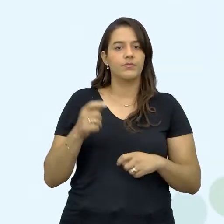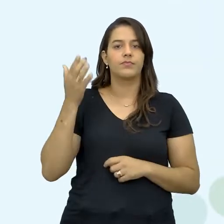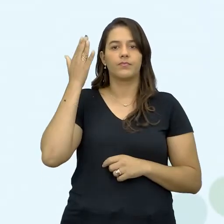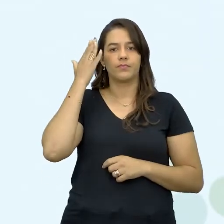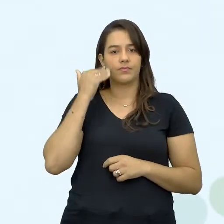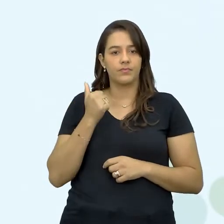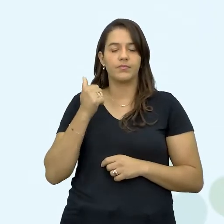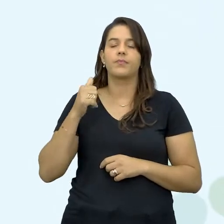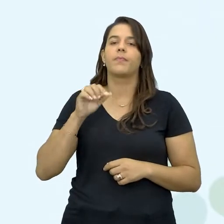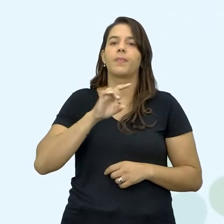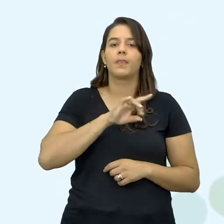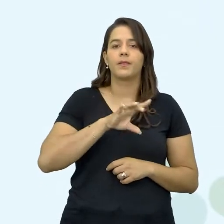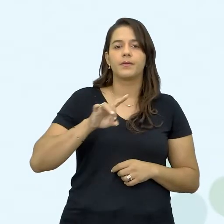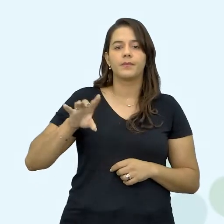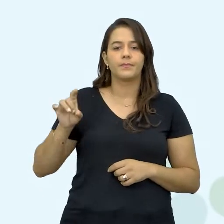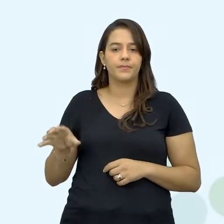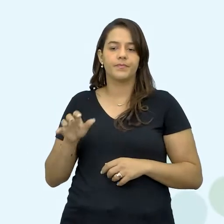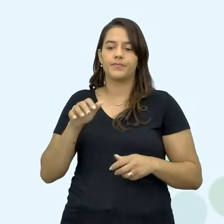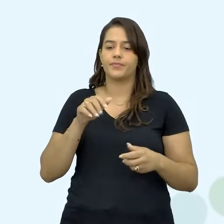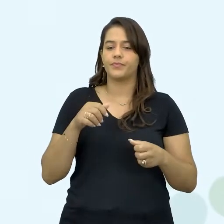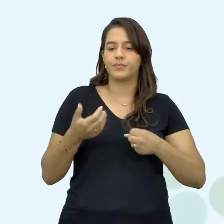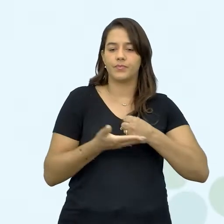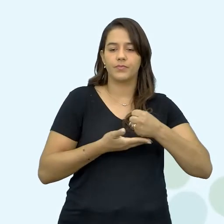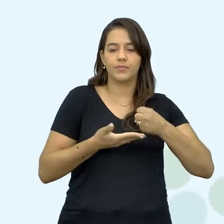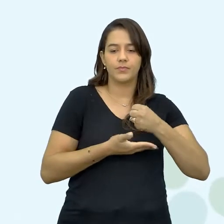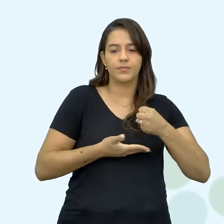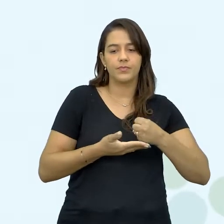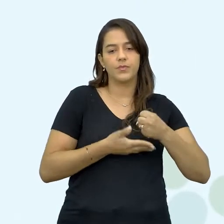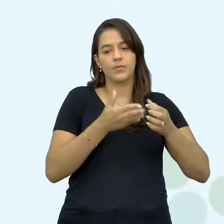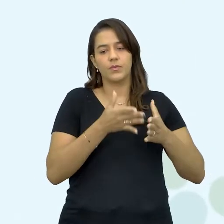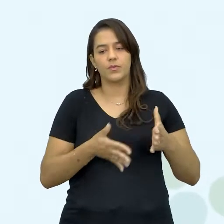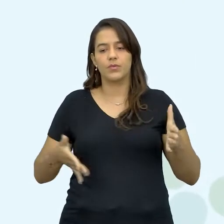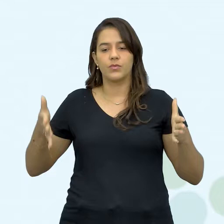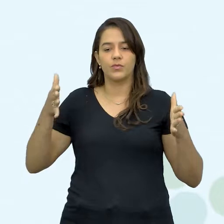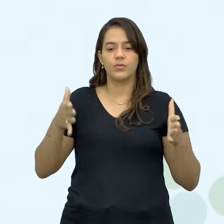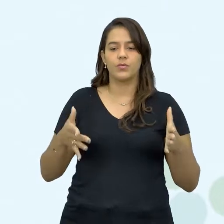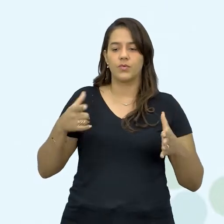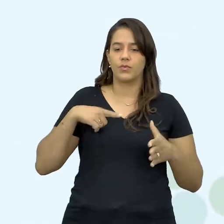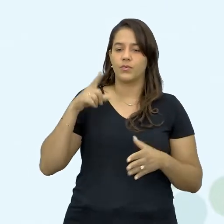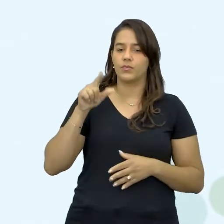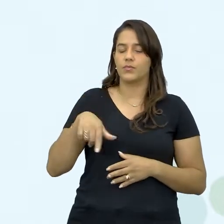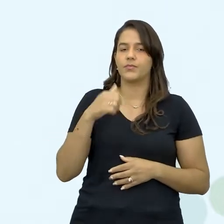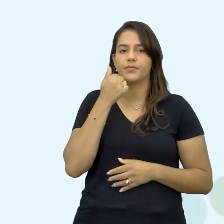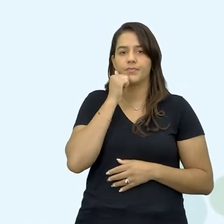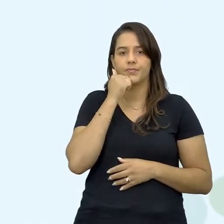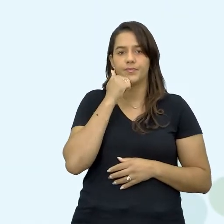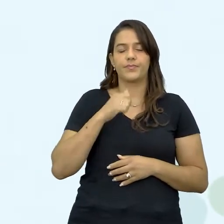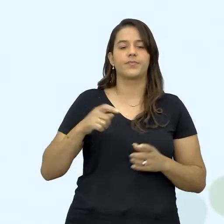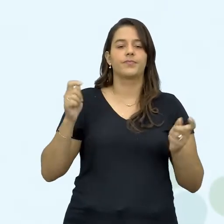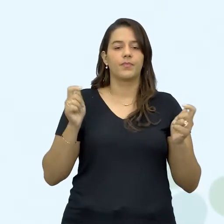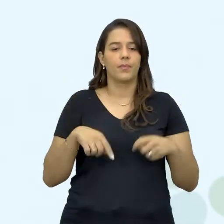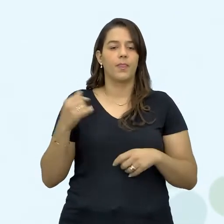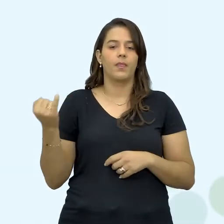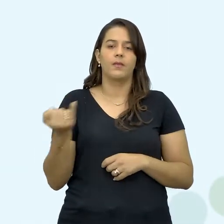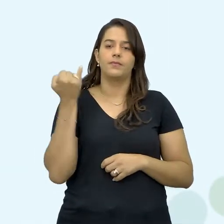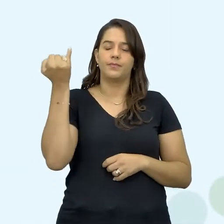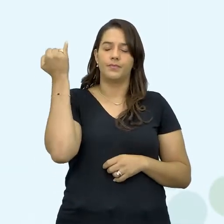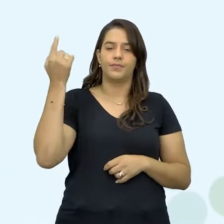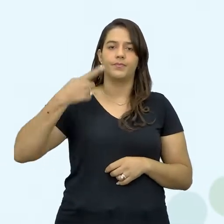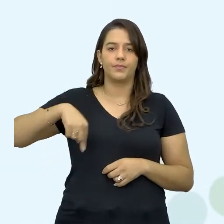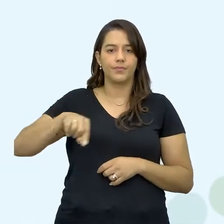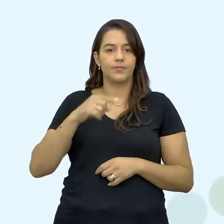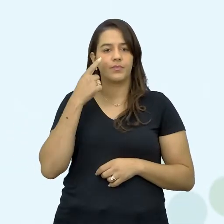quais são as bases e aquilo, o que vai estruturar o nosso itinerário, investigação científica, e é importante a gente retomar